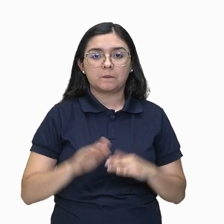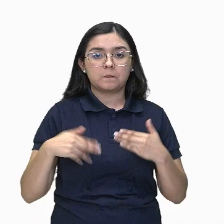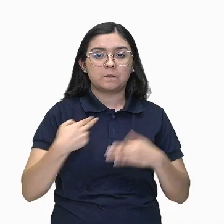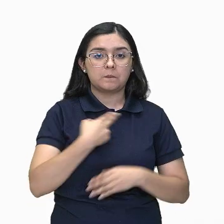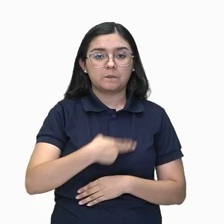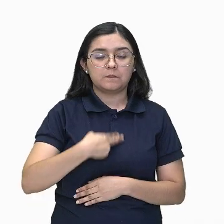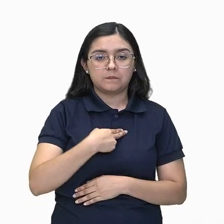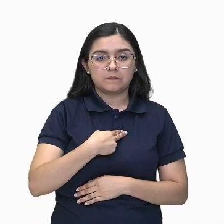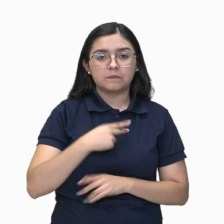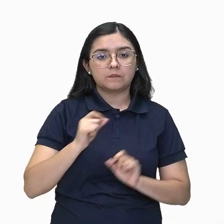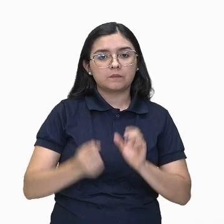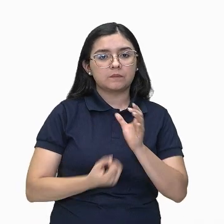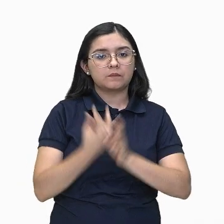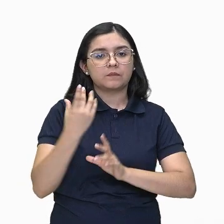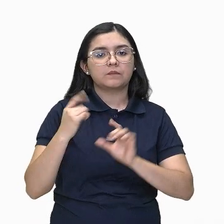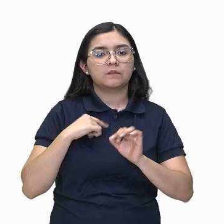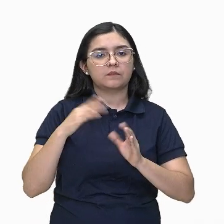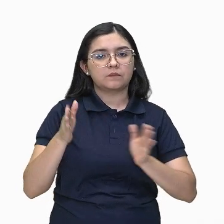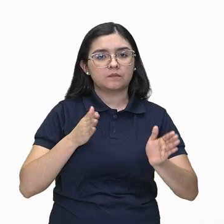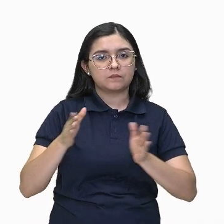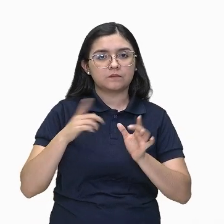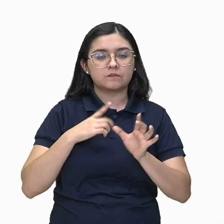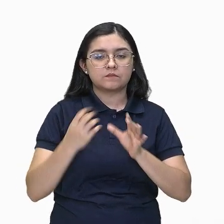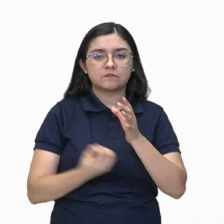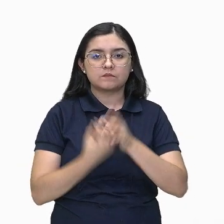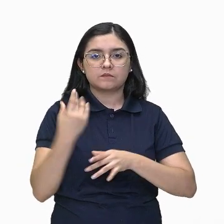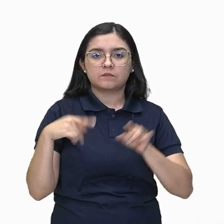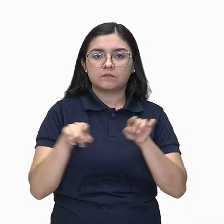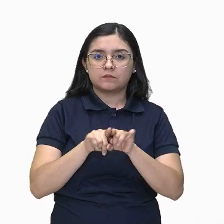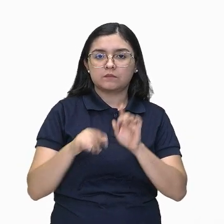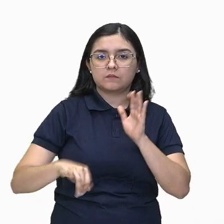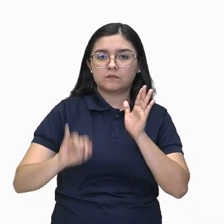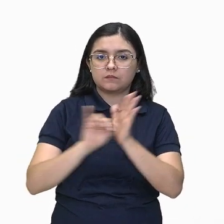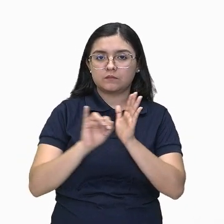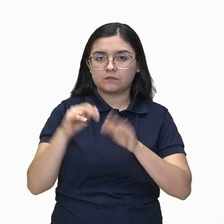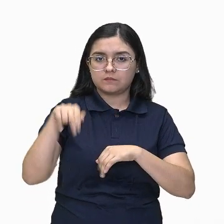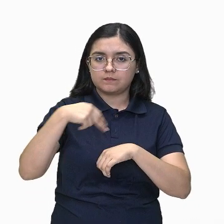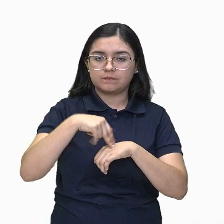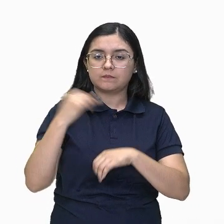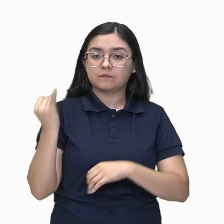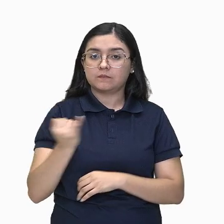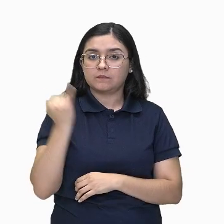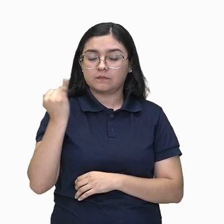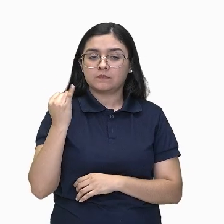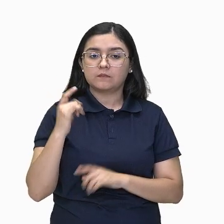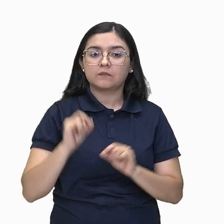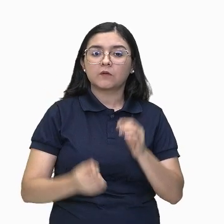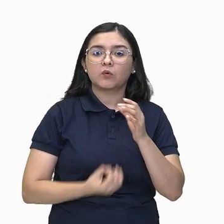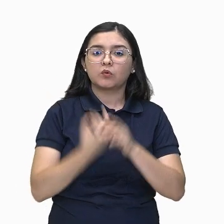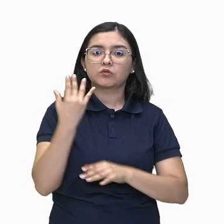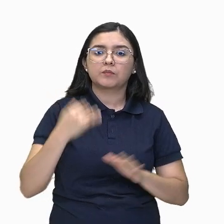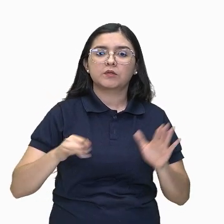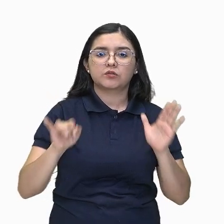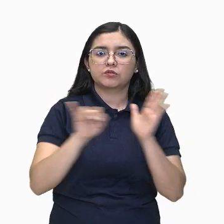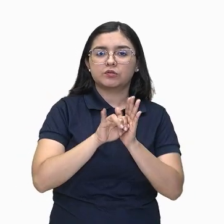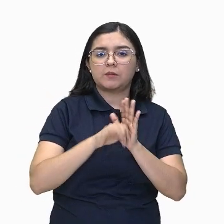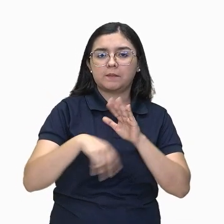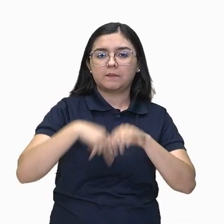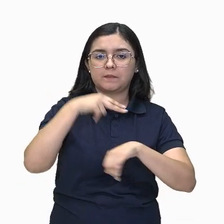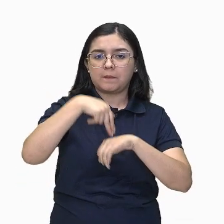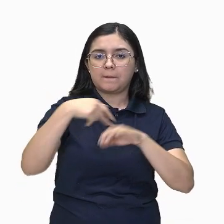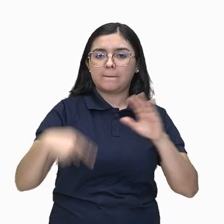romantismo surge em um momento de construção da identidade nacional. Isso é muito importante. Construir uma identidade